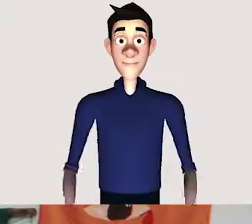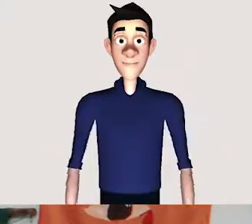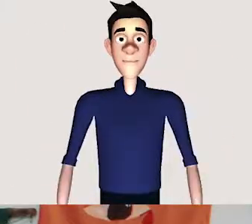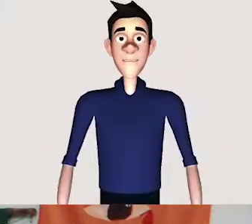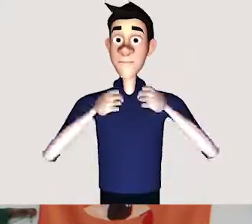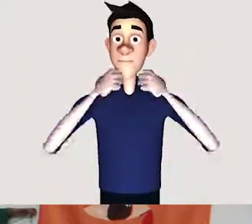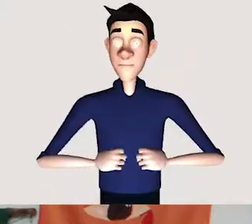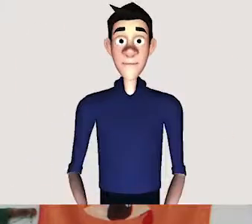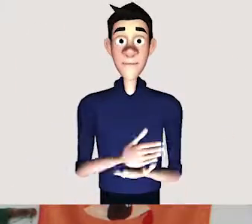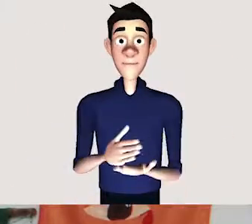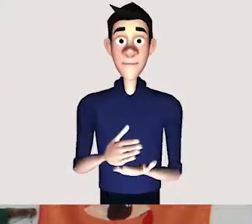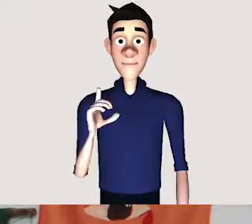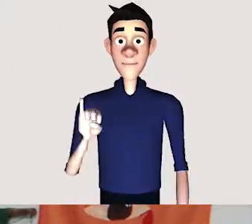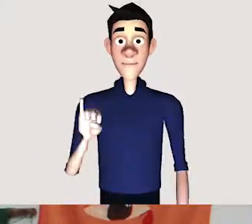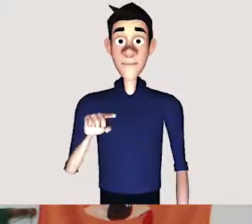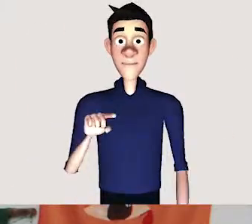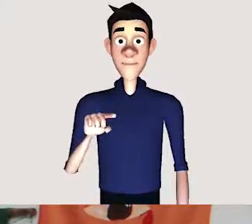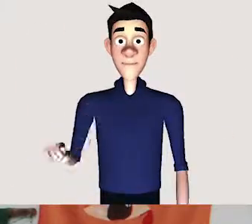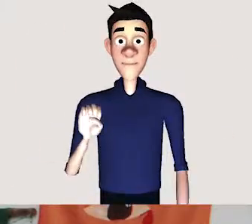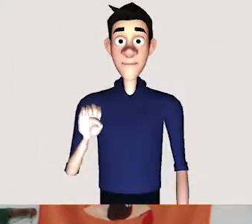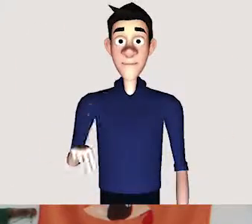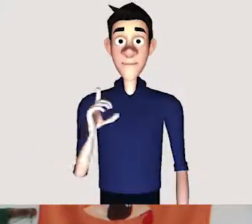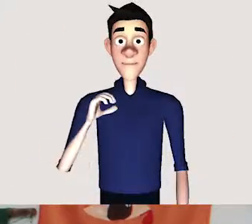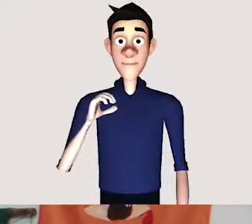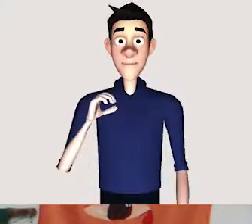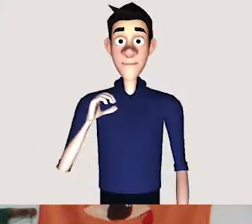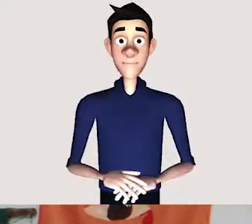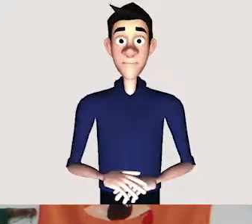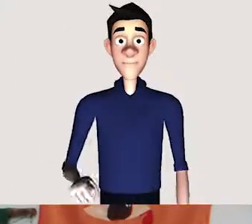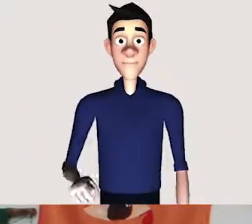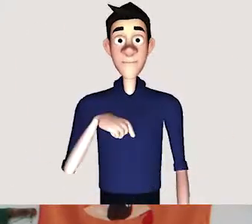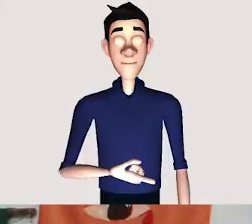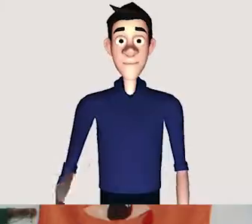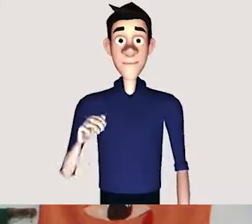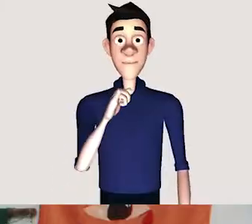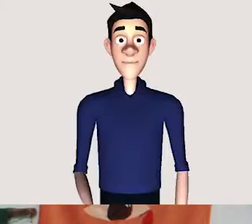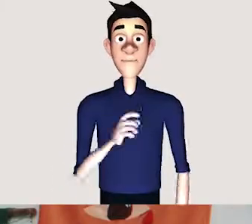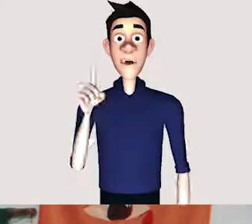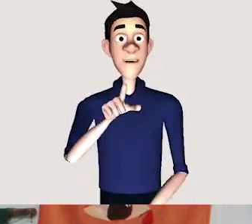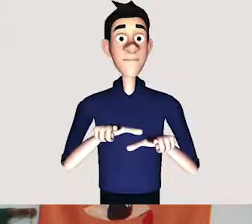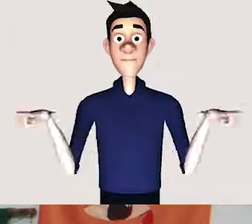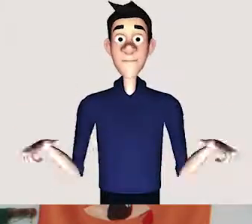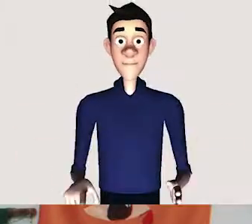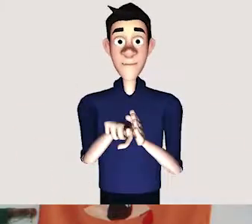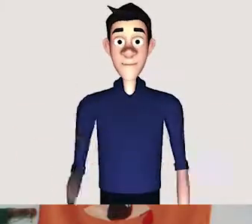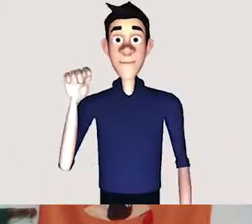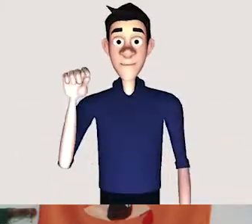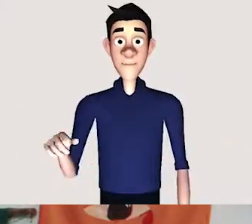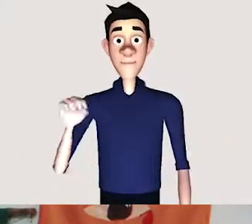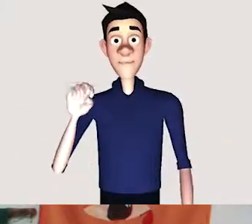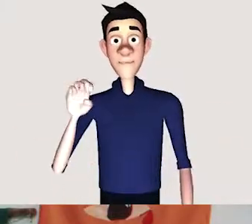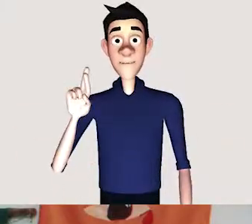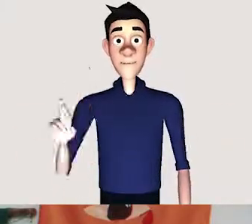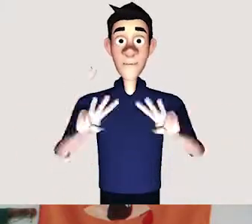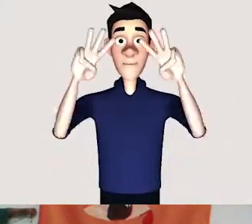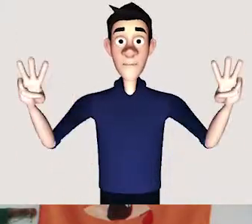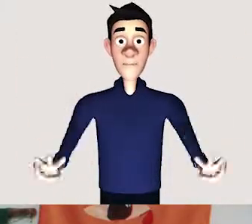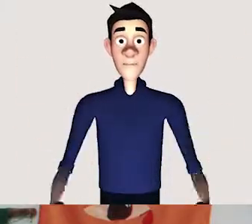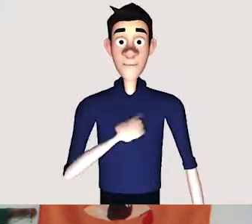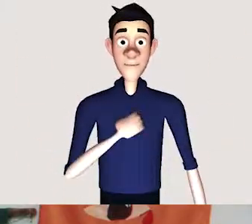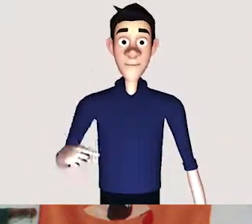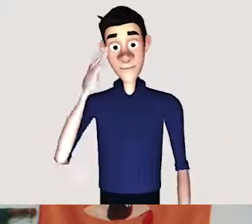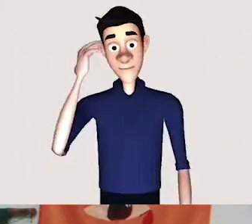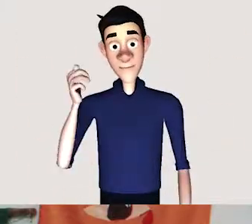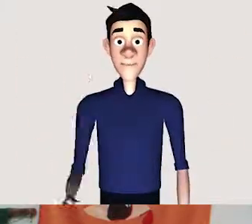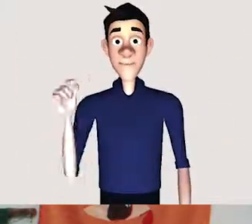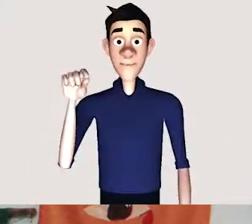Poderíamos começar dizendo o seguinte: se ninguém me pergunta o que é museu, eu